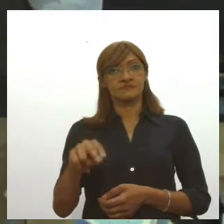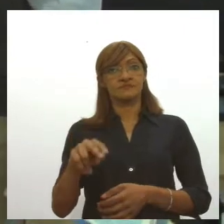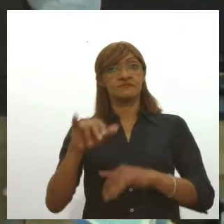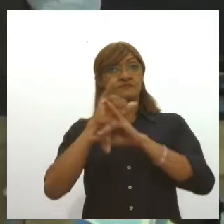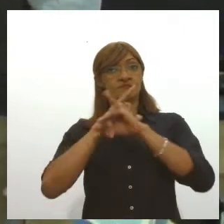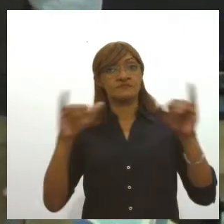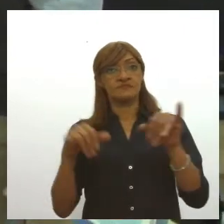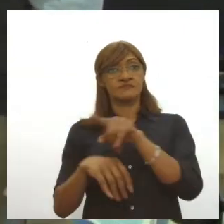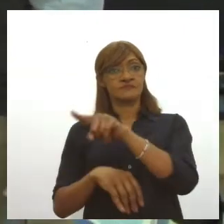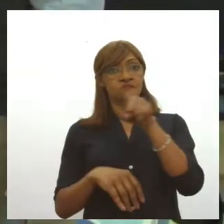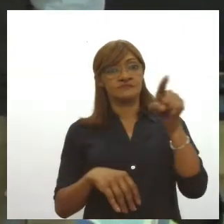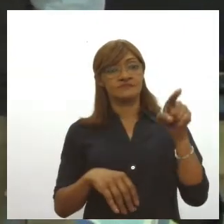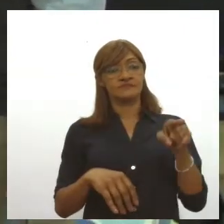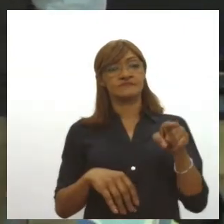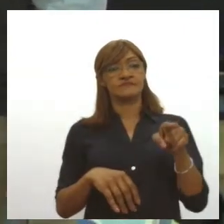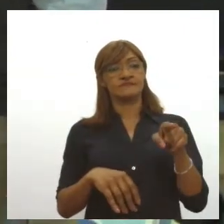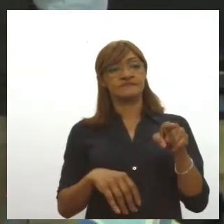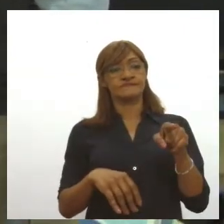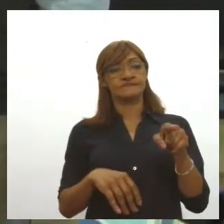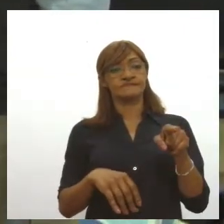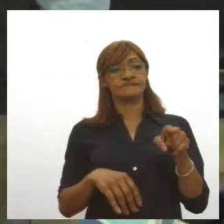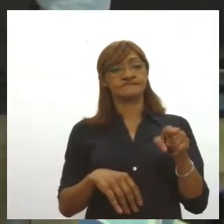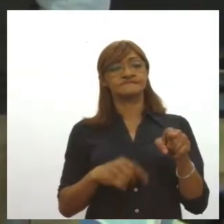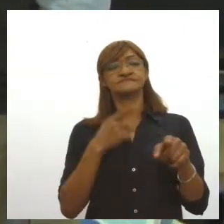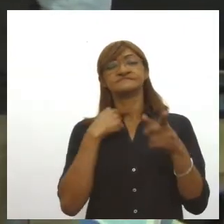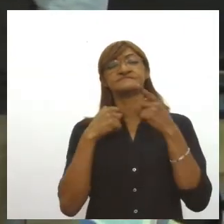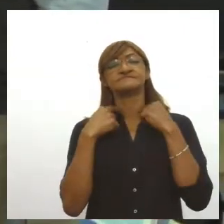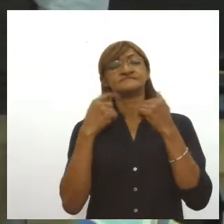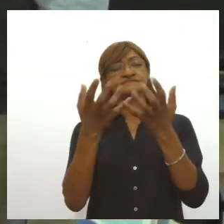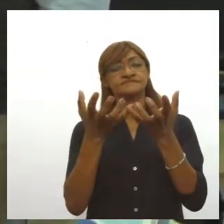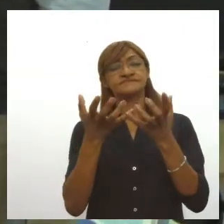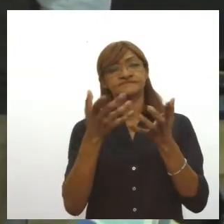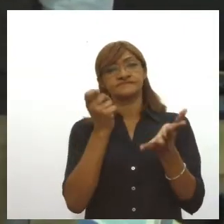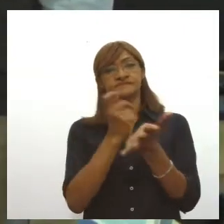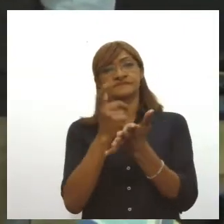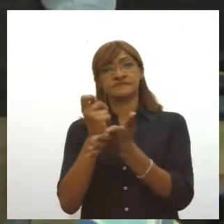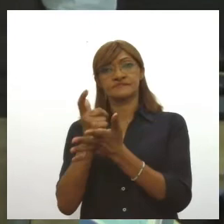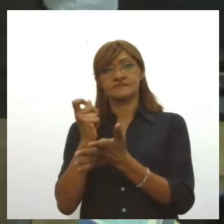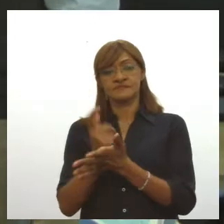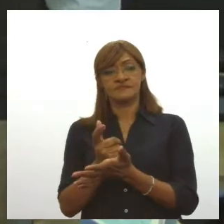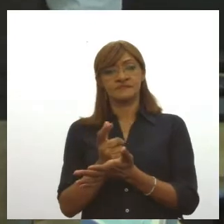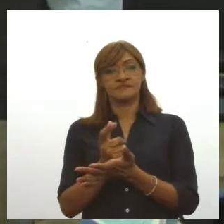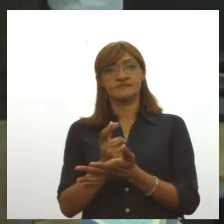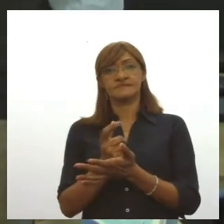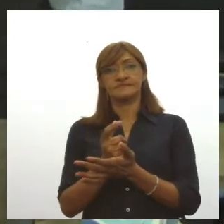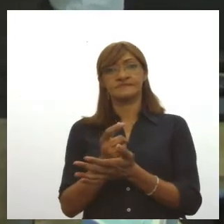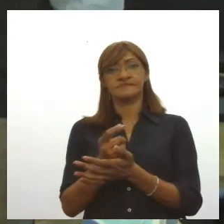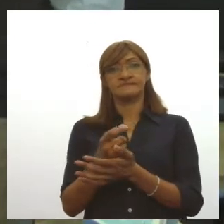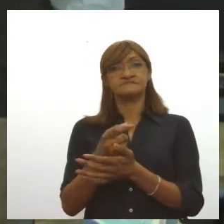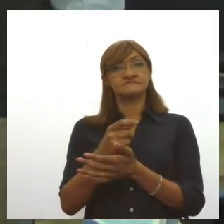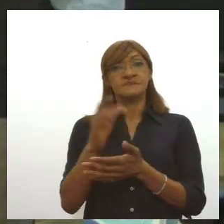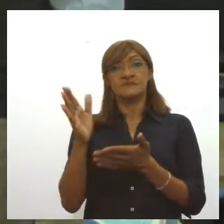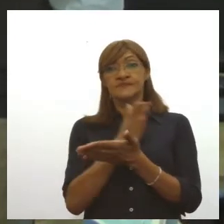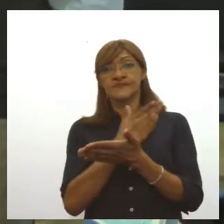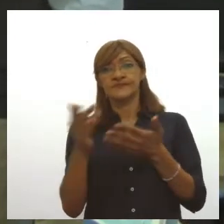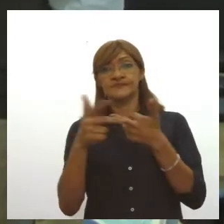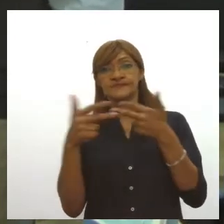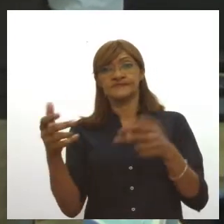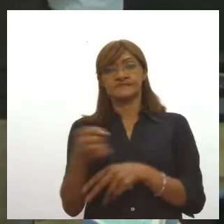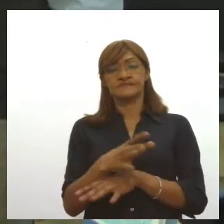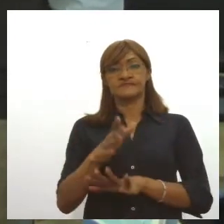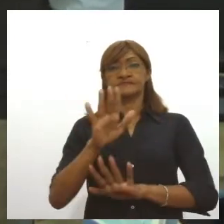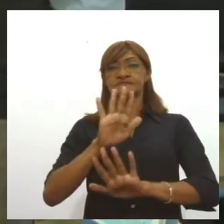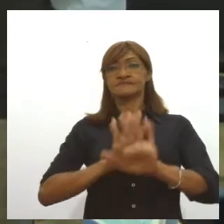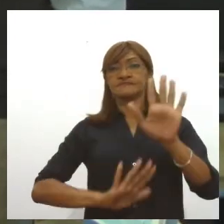você que está aí desejoso de comprar, né, um artigo novo, tenha cuidado para